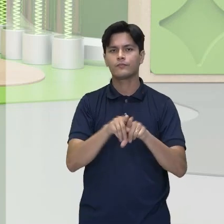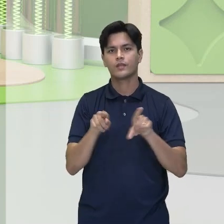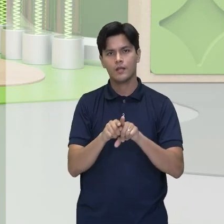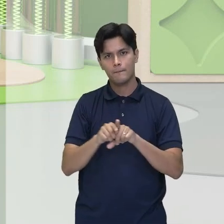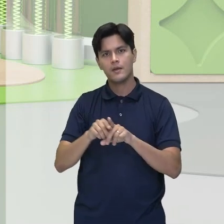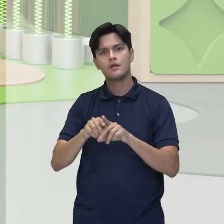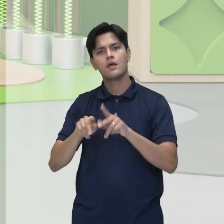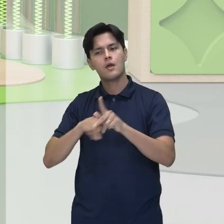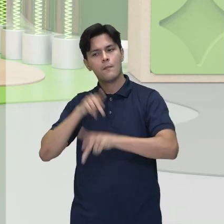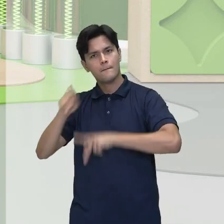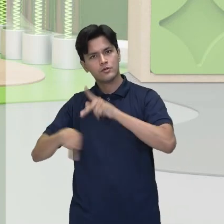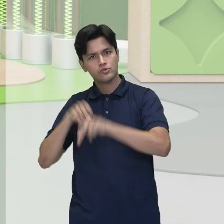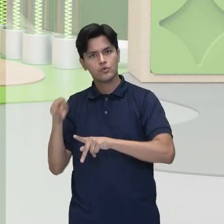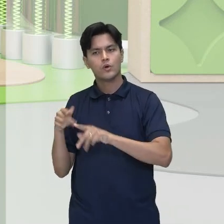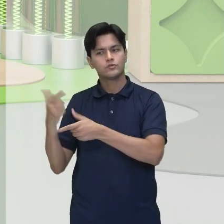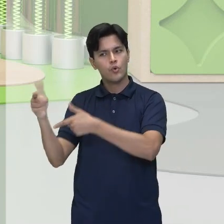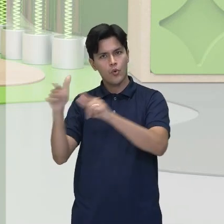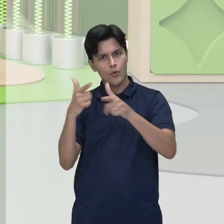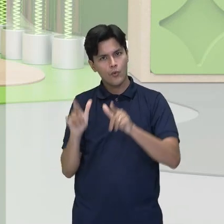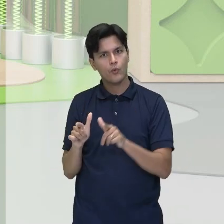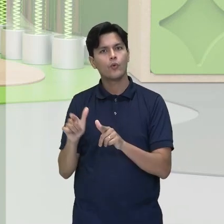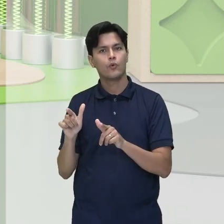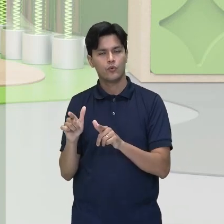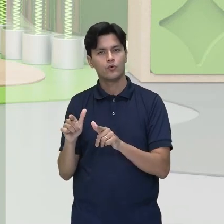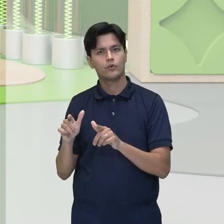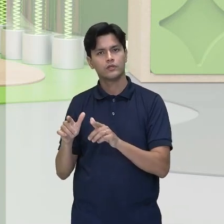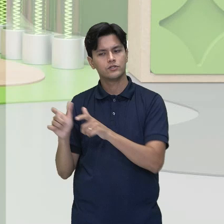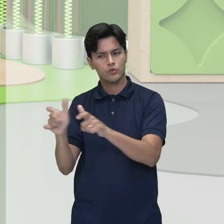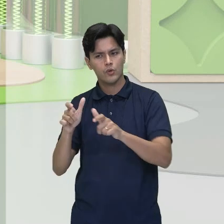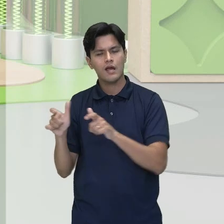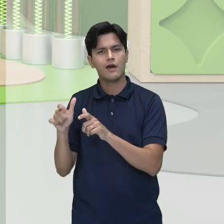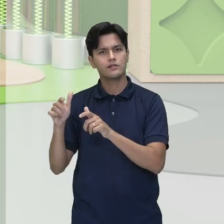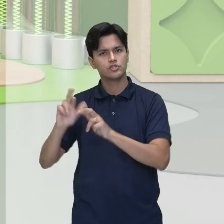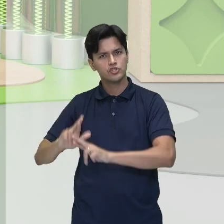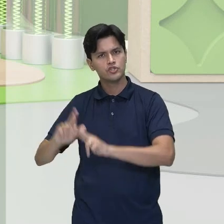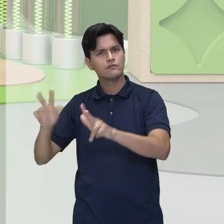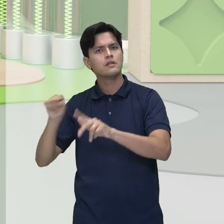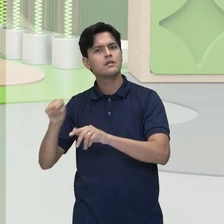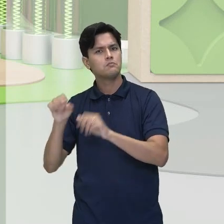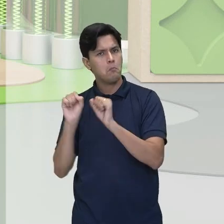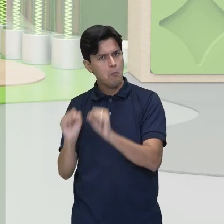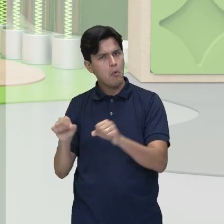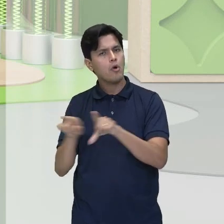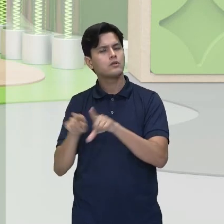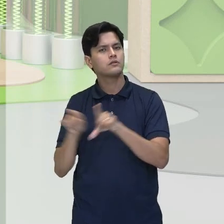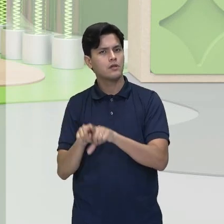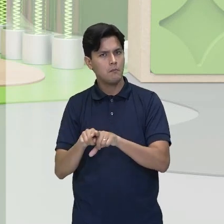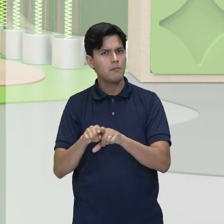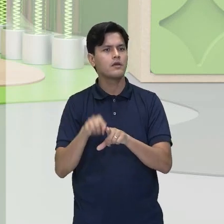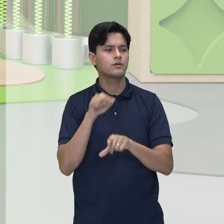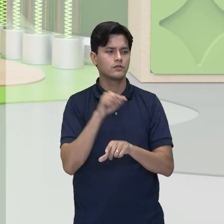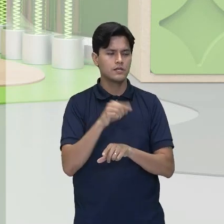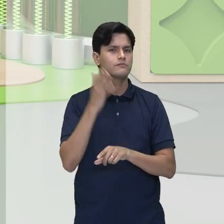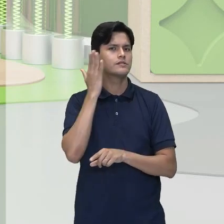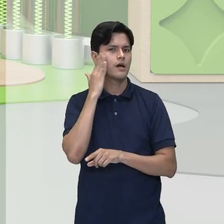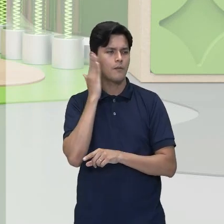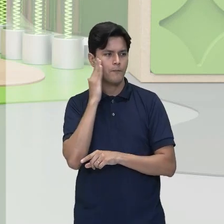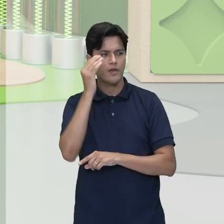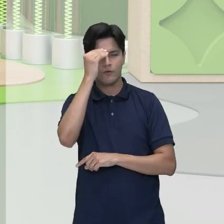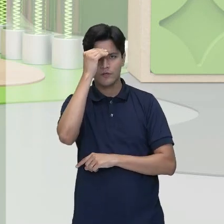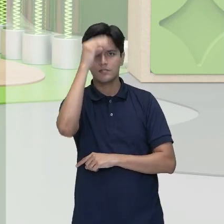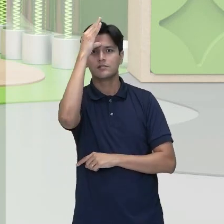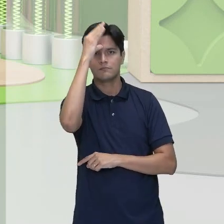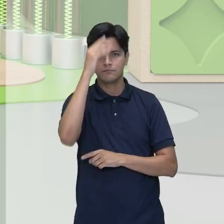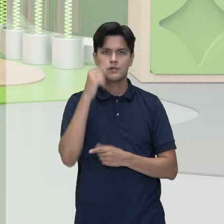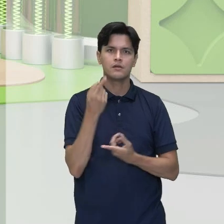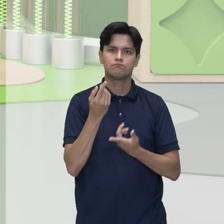também ser impactadas caso nessa região seja afetada. E a gente vai ver que ela é muito importante por alguns